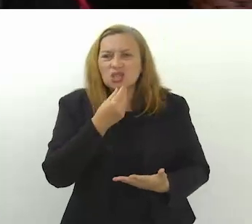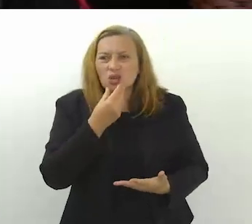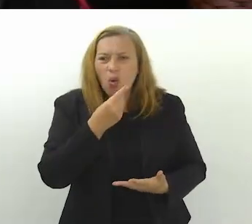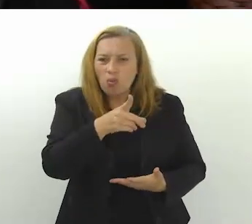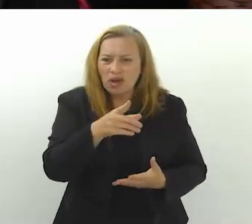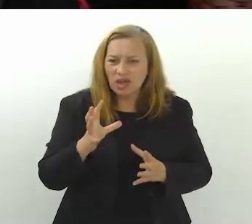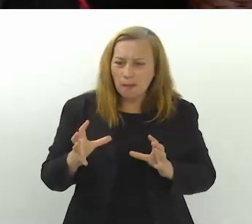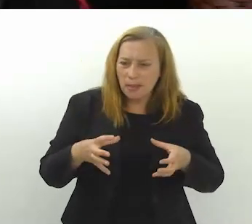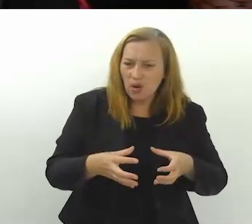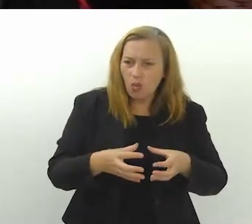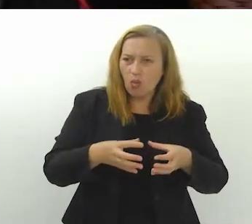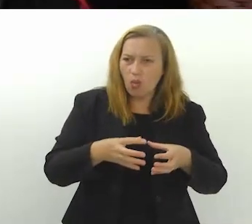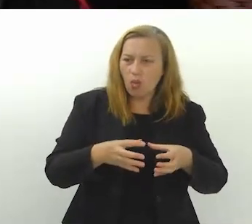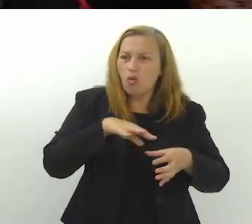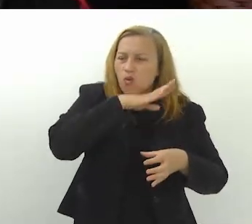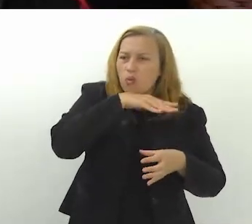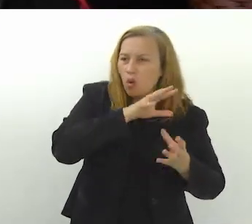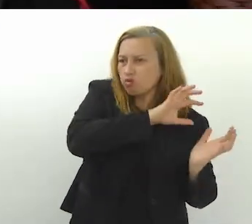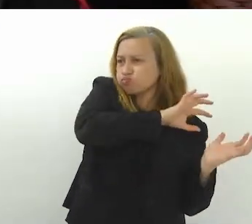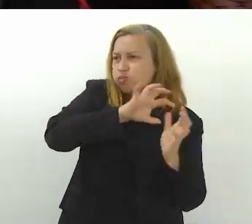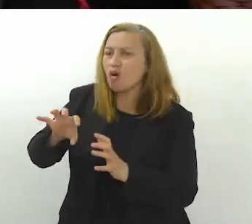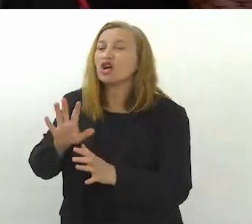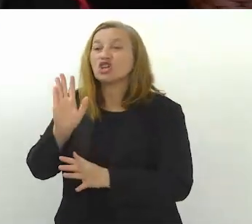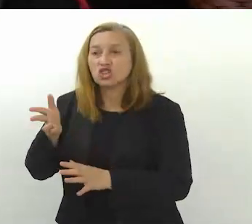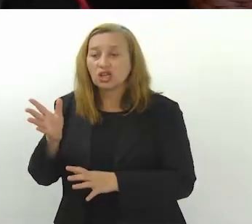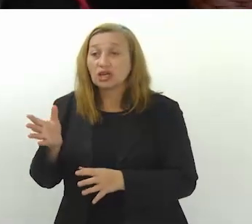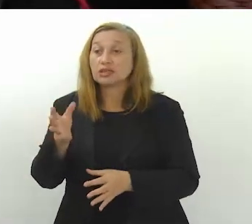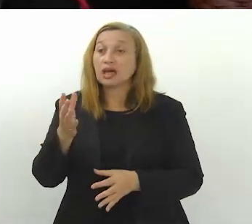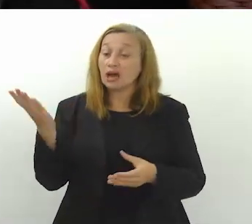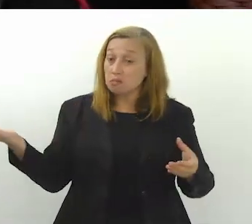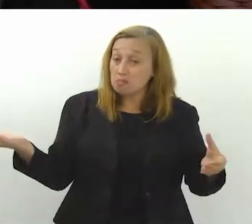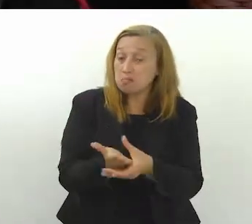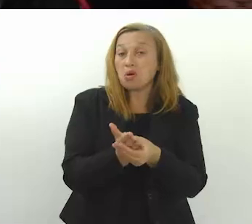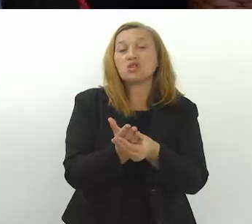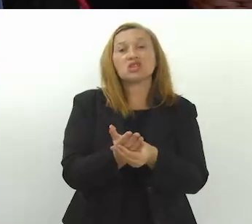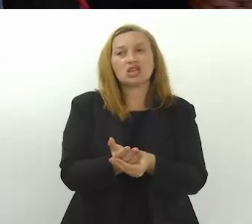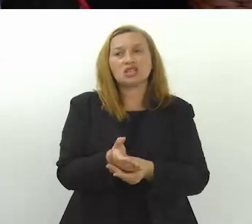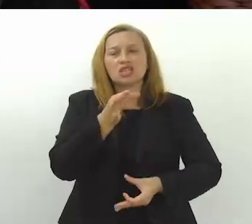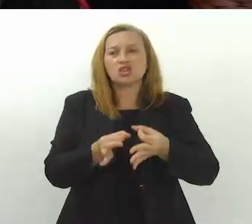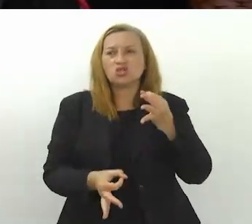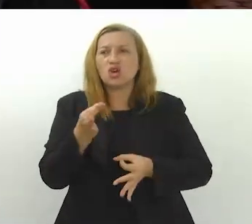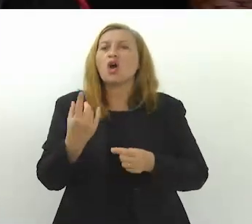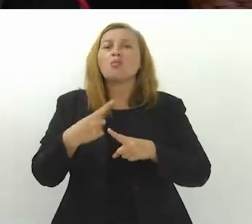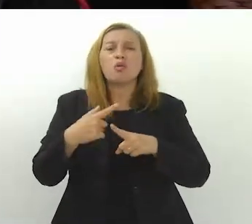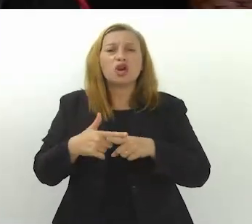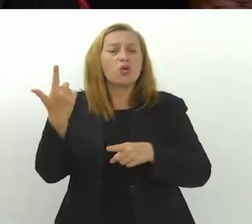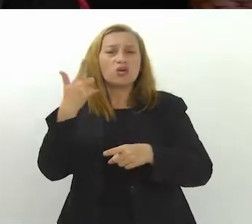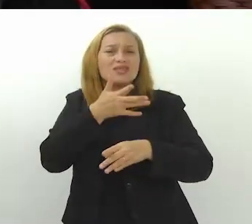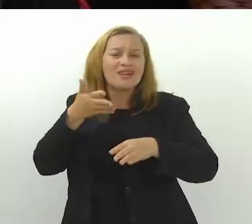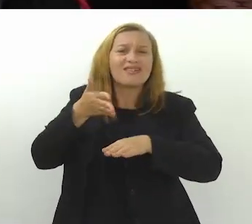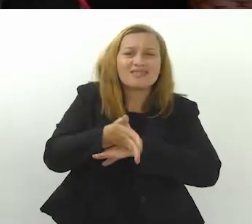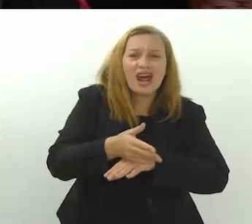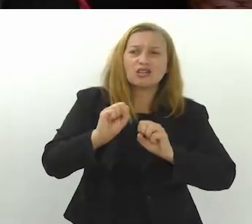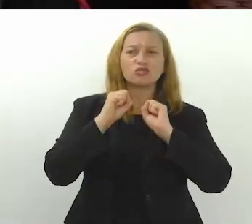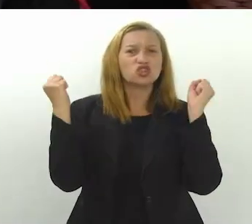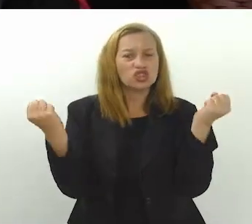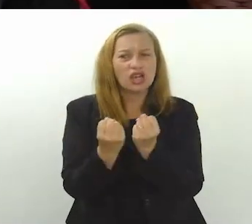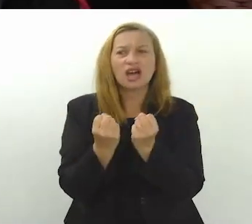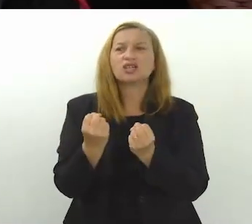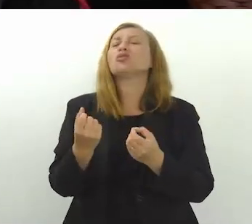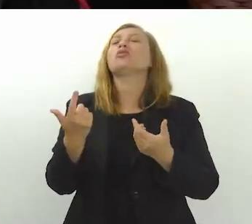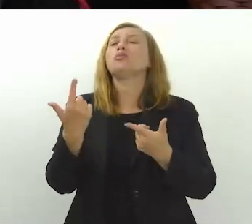que jogou a cabeça de porco, ele já está respondendo vários processos na justiça. Por que ele está entrando no estádio,